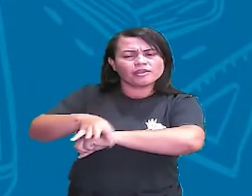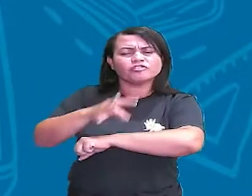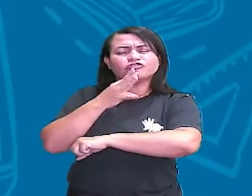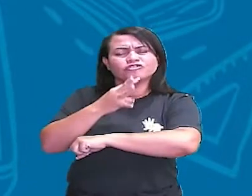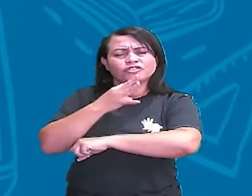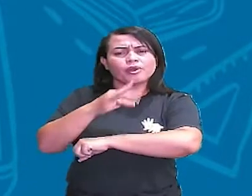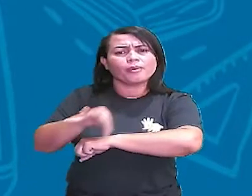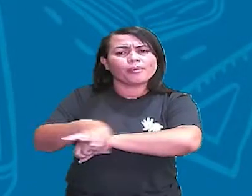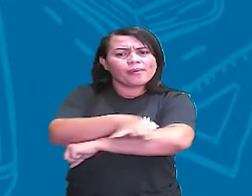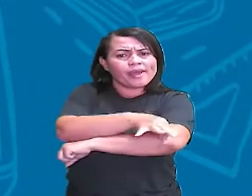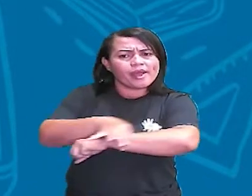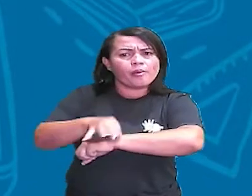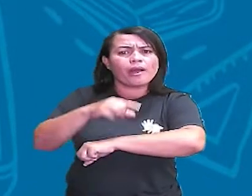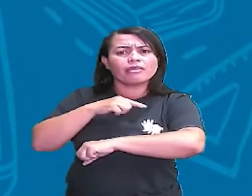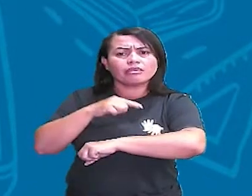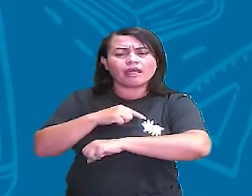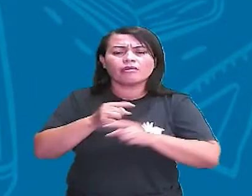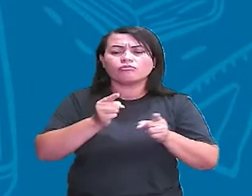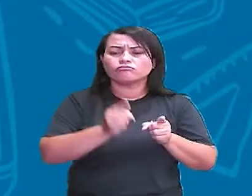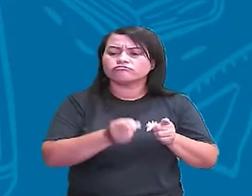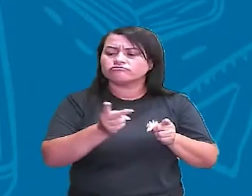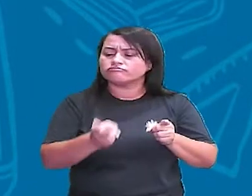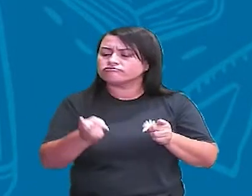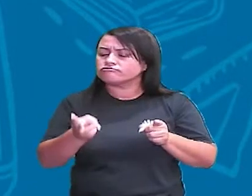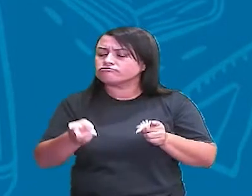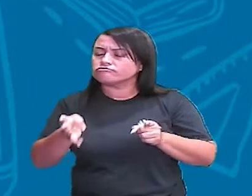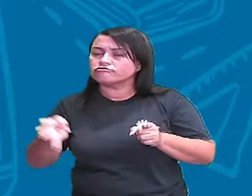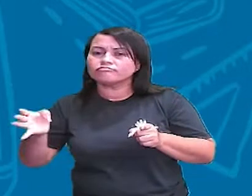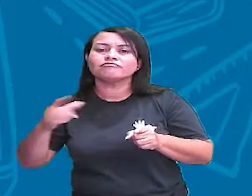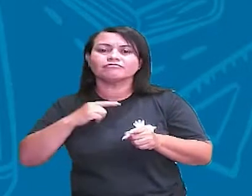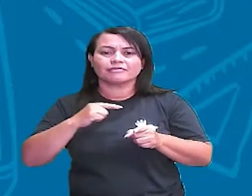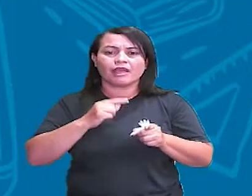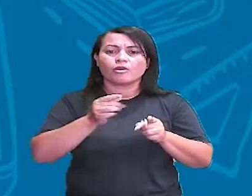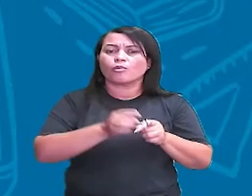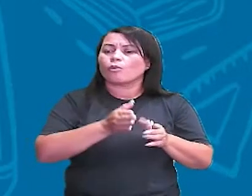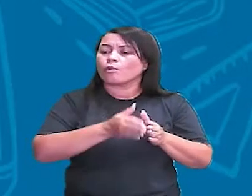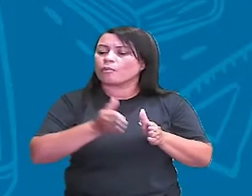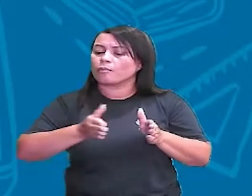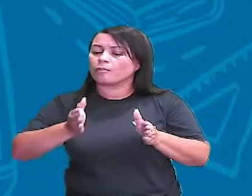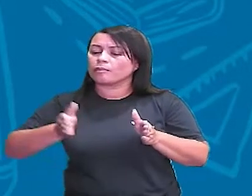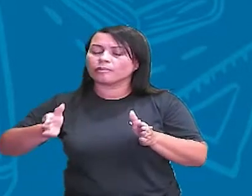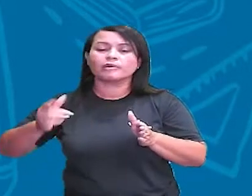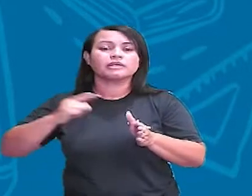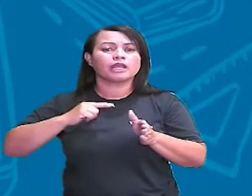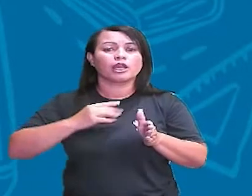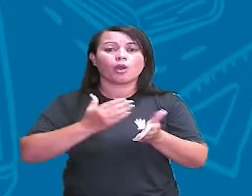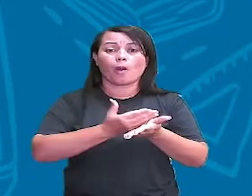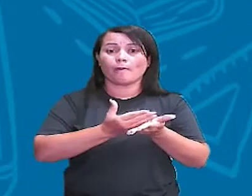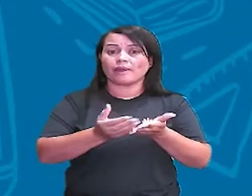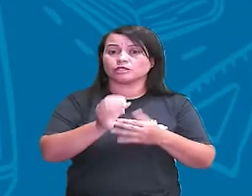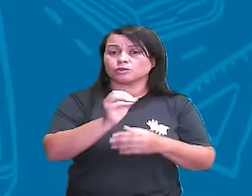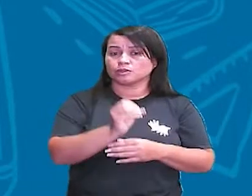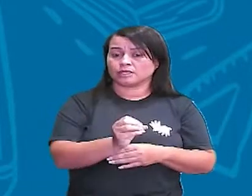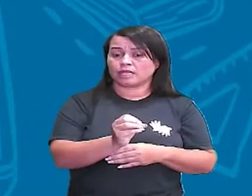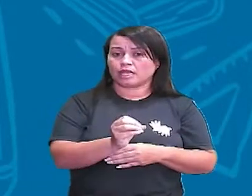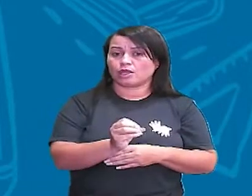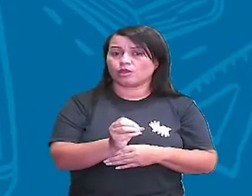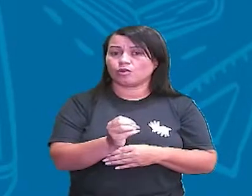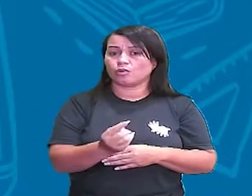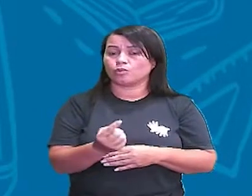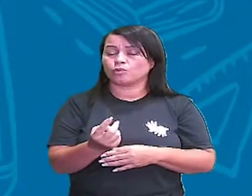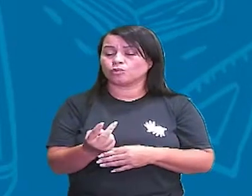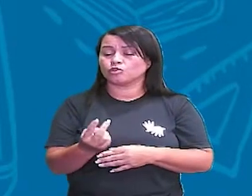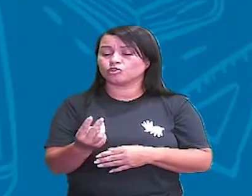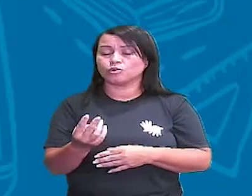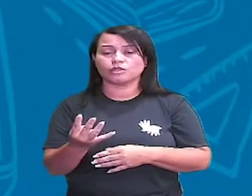números em sequência de 1 em 1. Como assim, professora? Sequência de 1 em 1. Começa do 0 e vai 1,